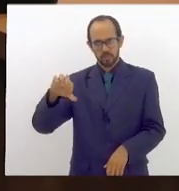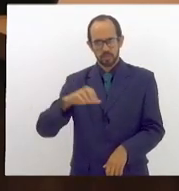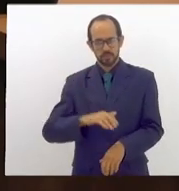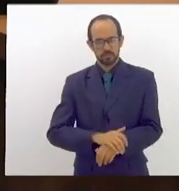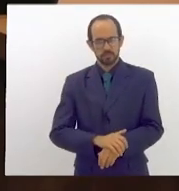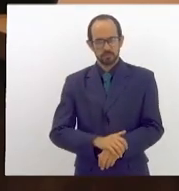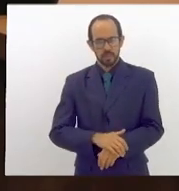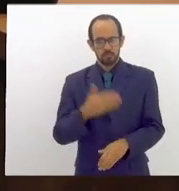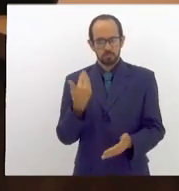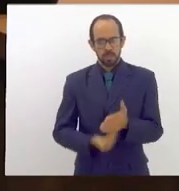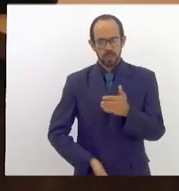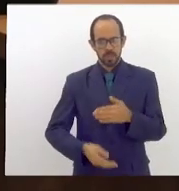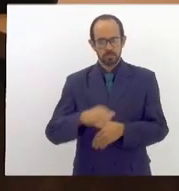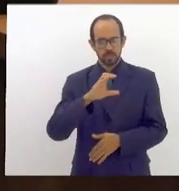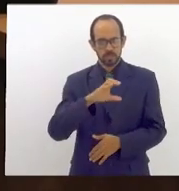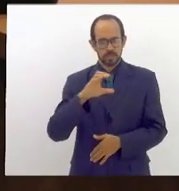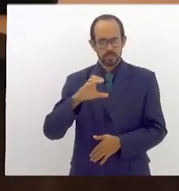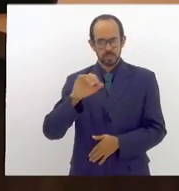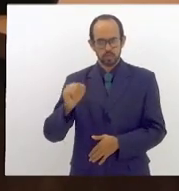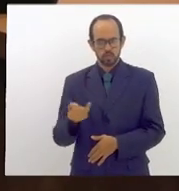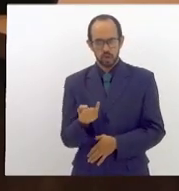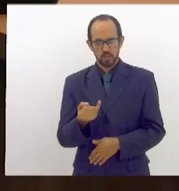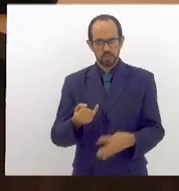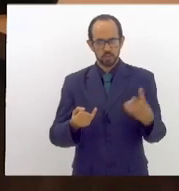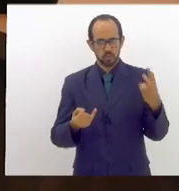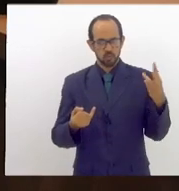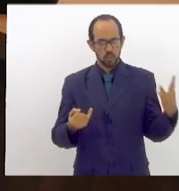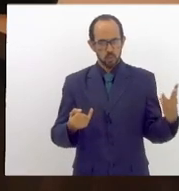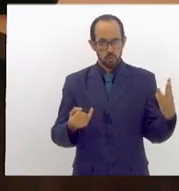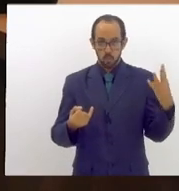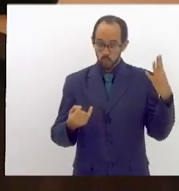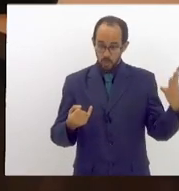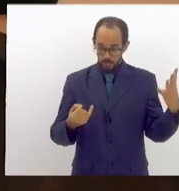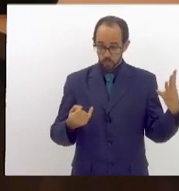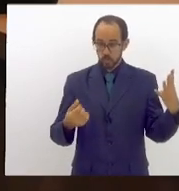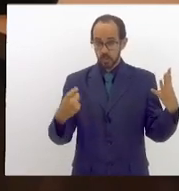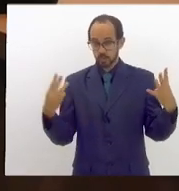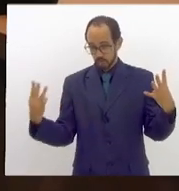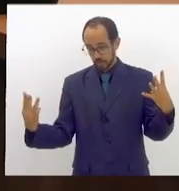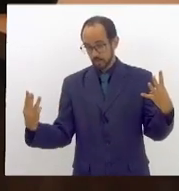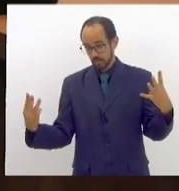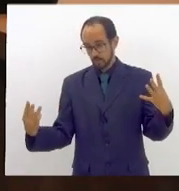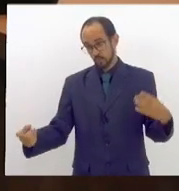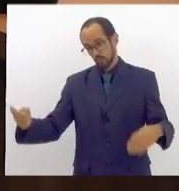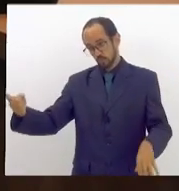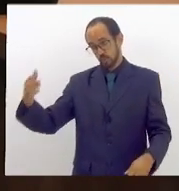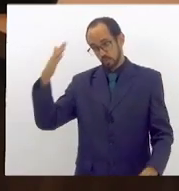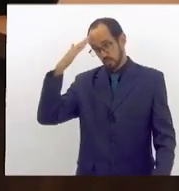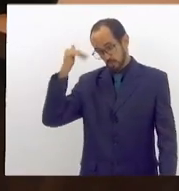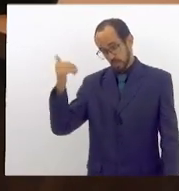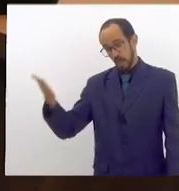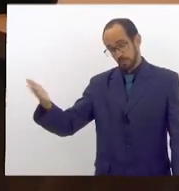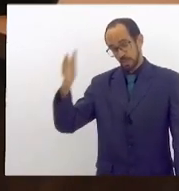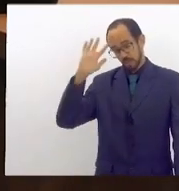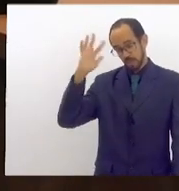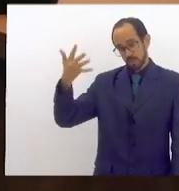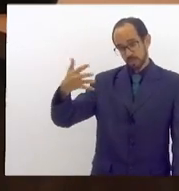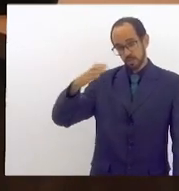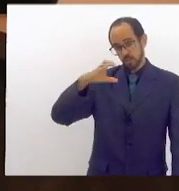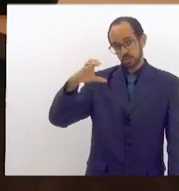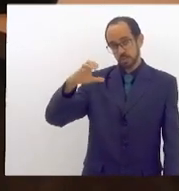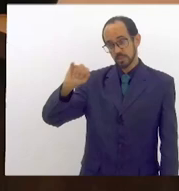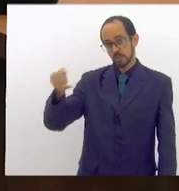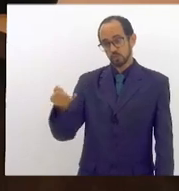na ccj de 4 a 3 sabe bem você lelência que a Adesão da